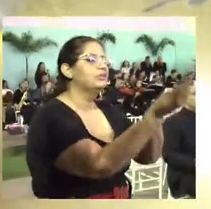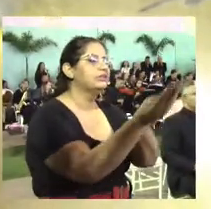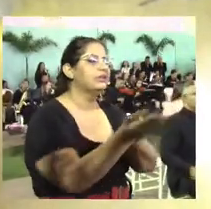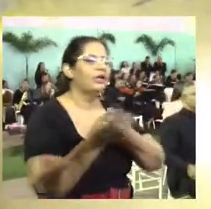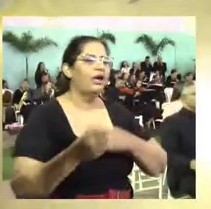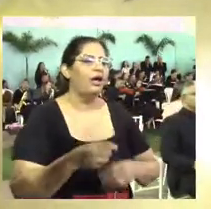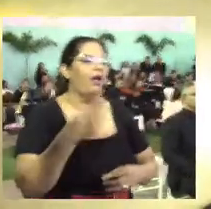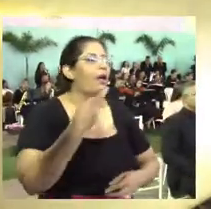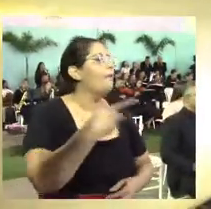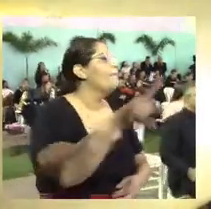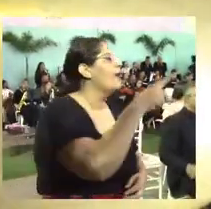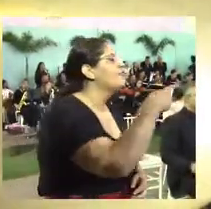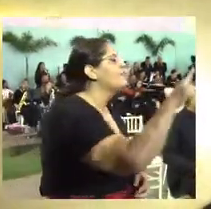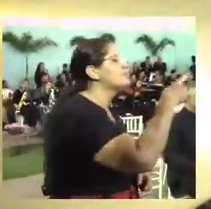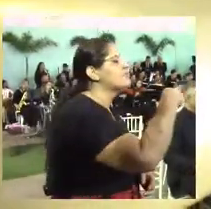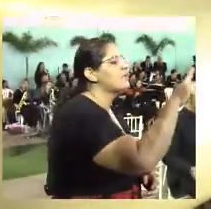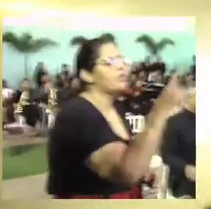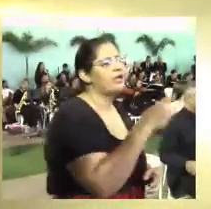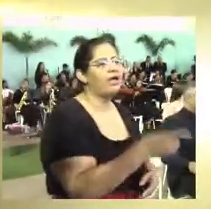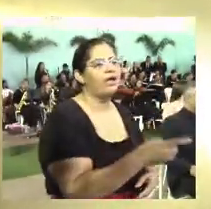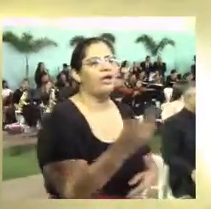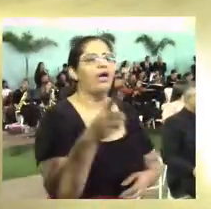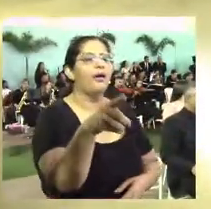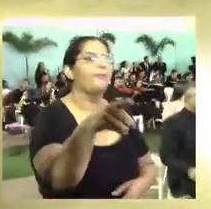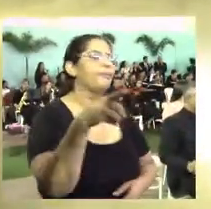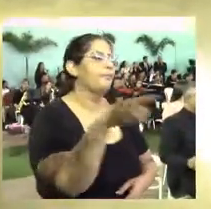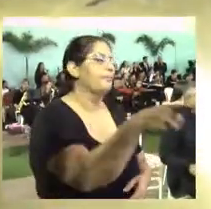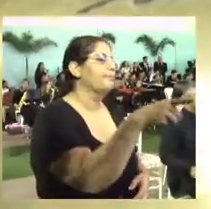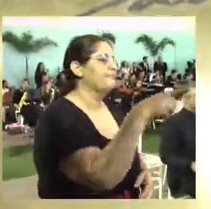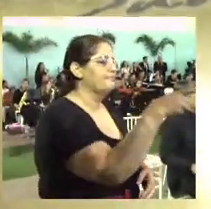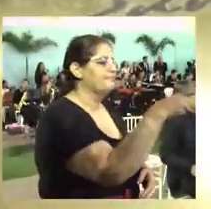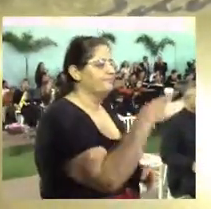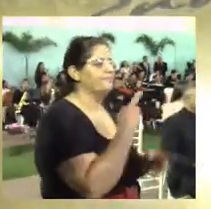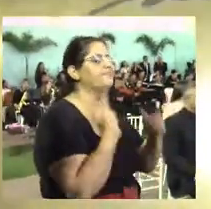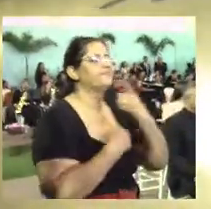pra você pra você